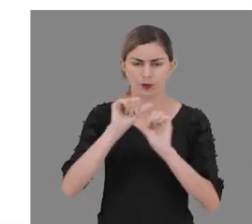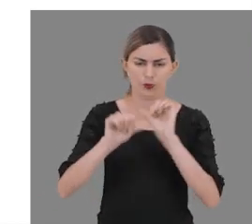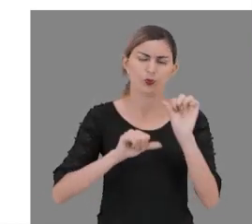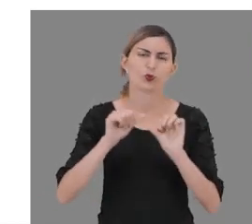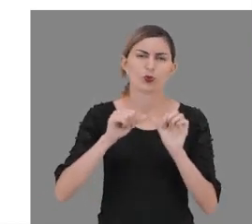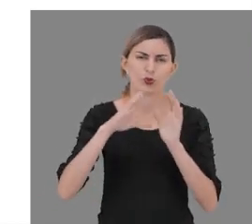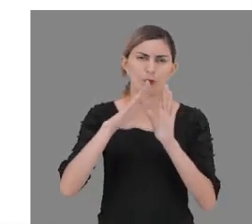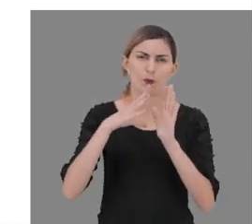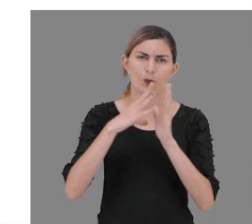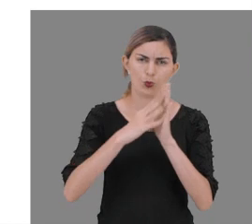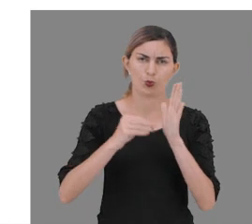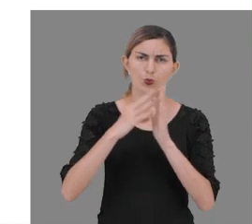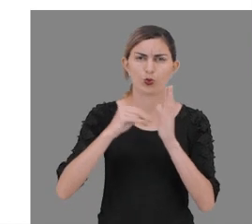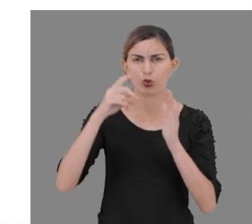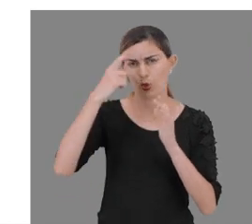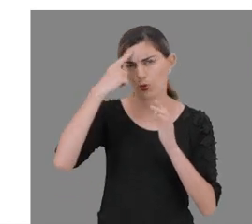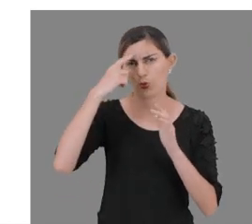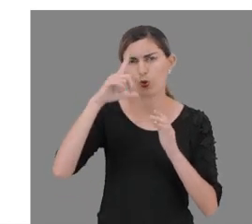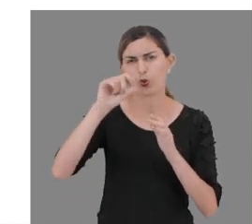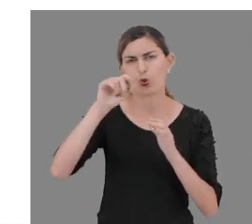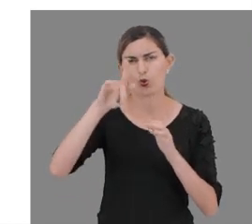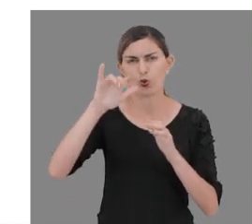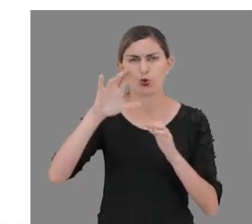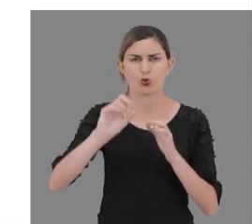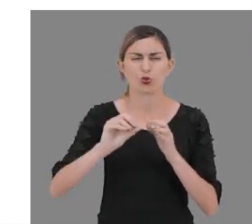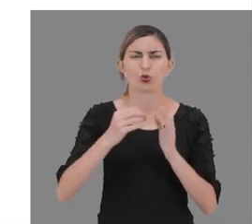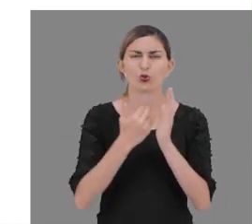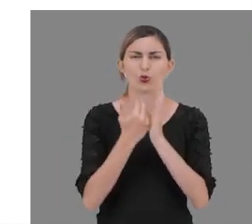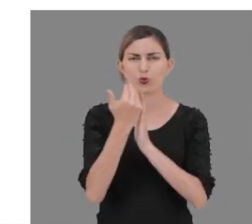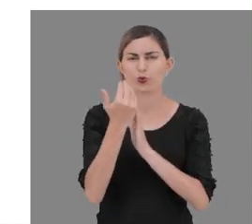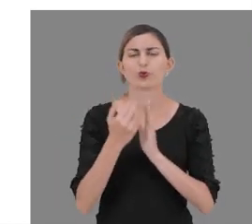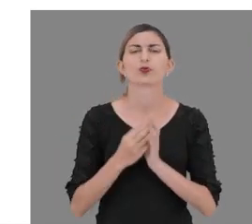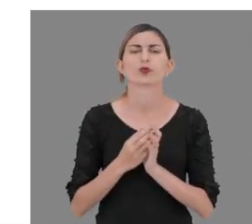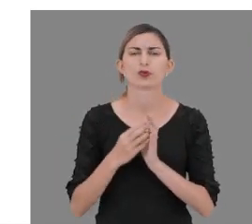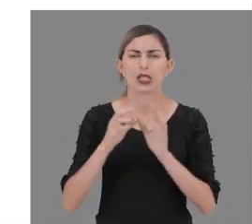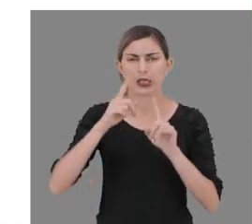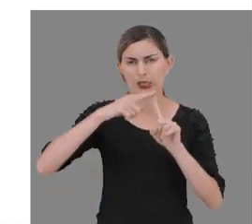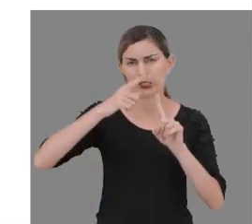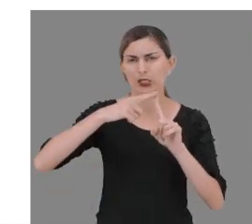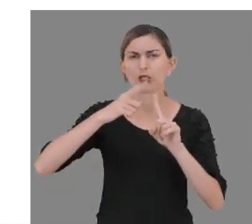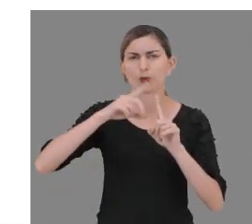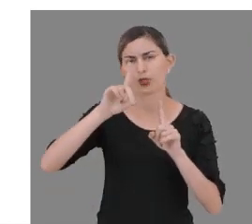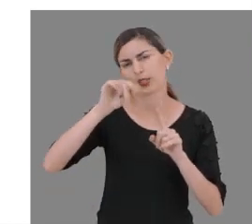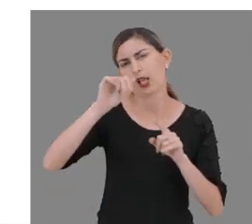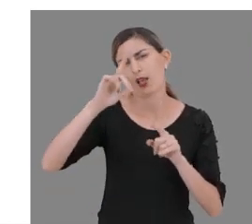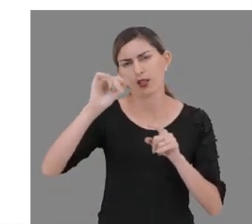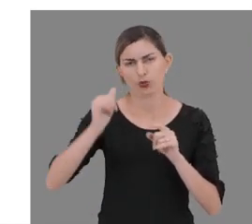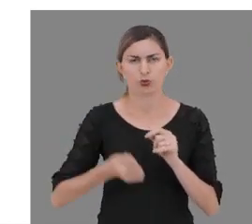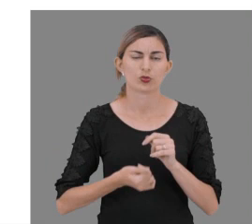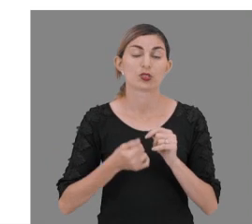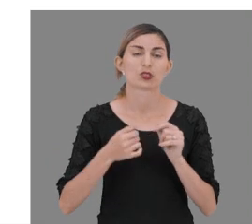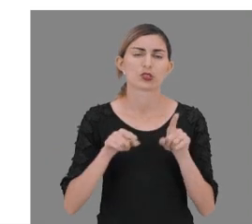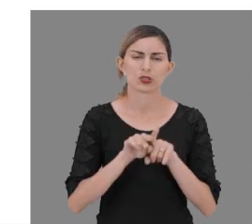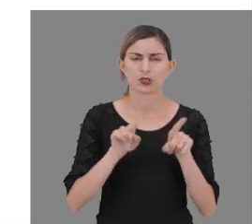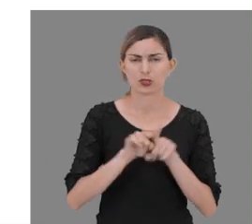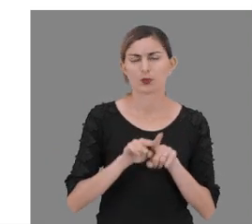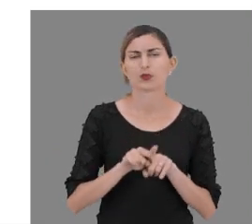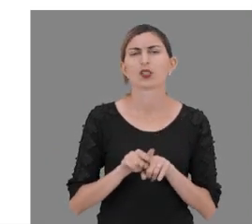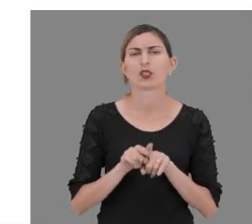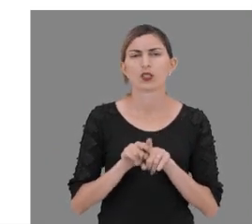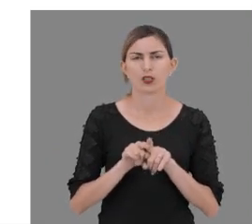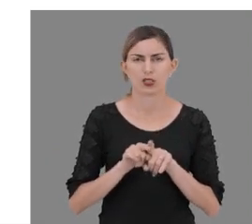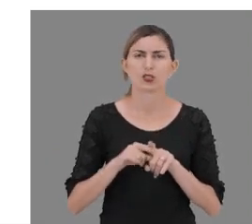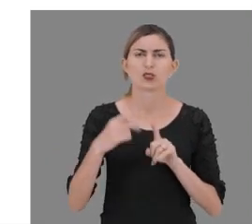é transformado para um modelo lógico, onde assim teremos a presença dos tipos de dados